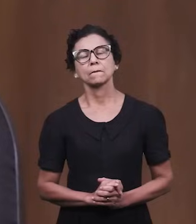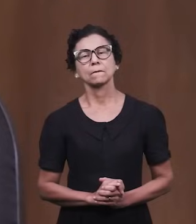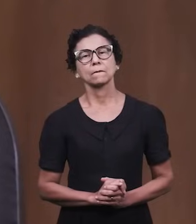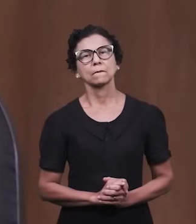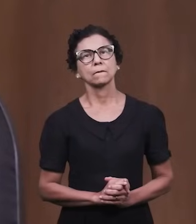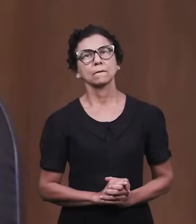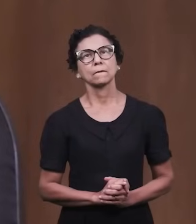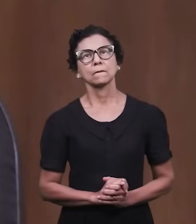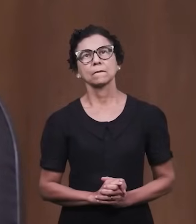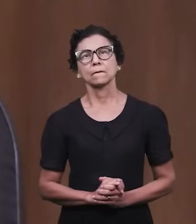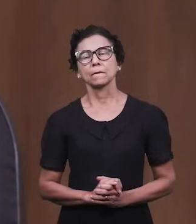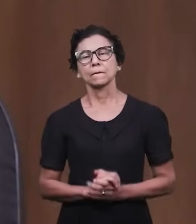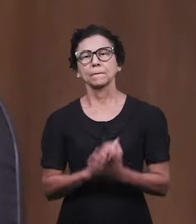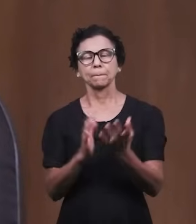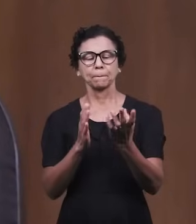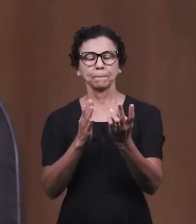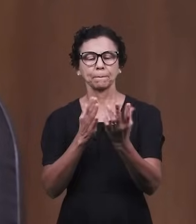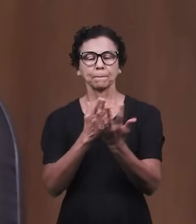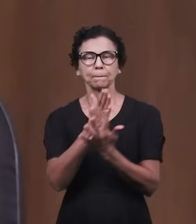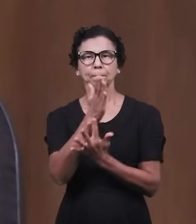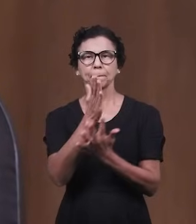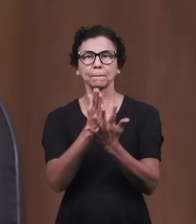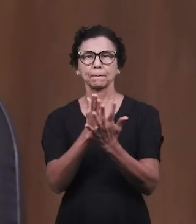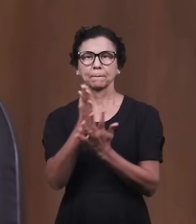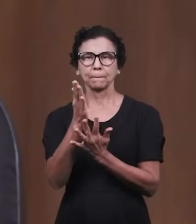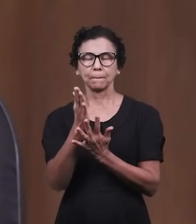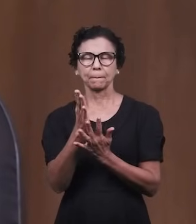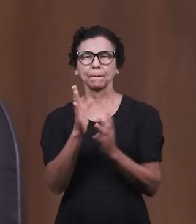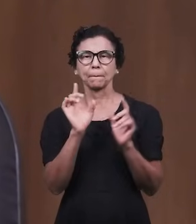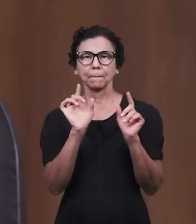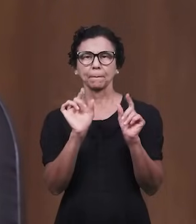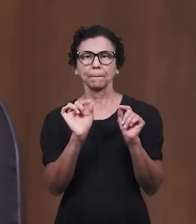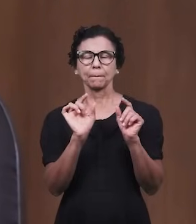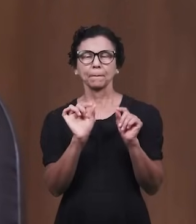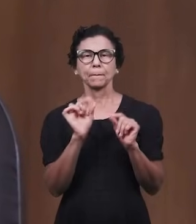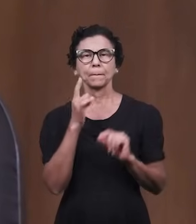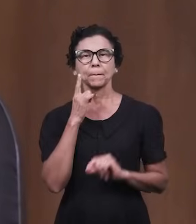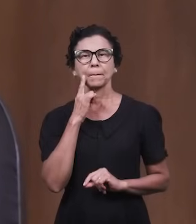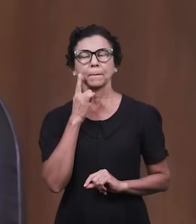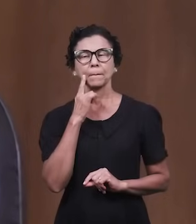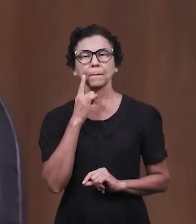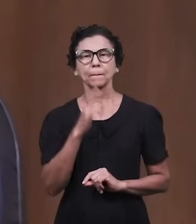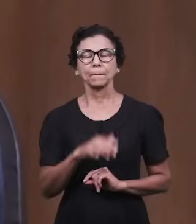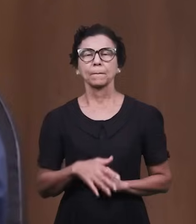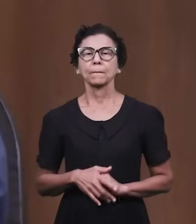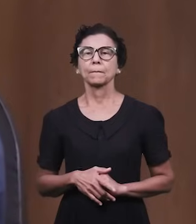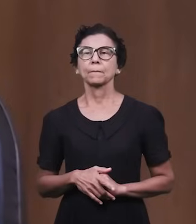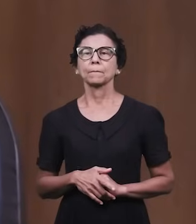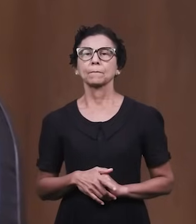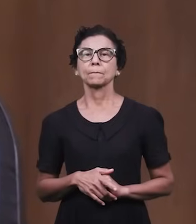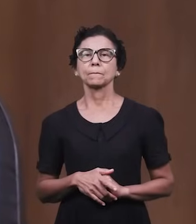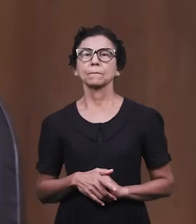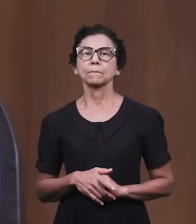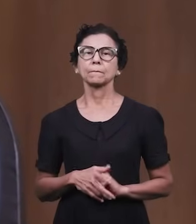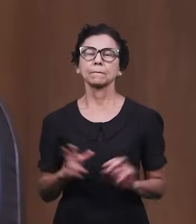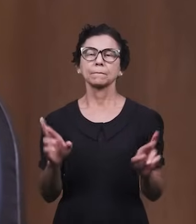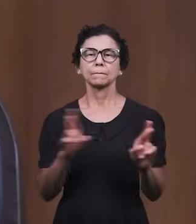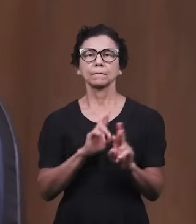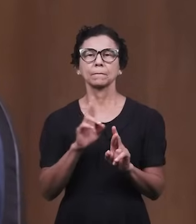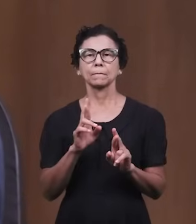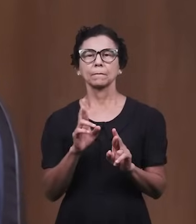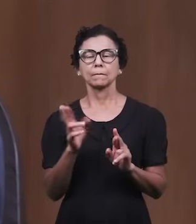em duas vertentes. A primeira no sentido administrativo daquilo que